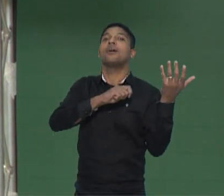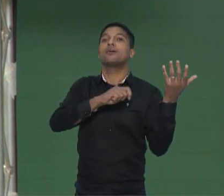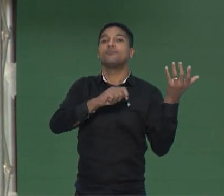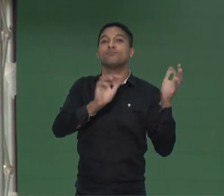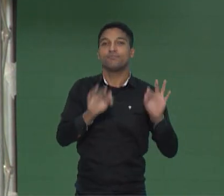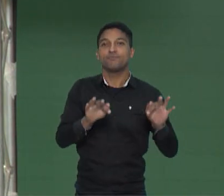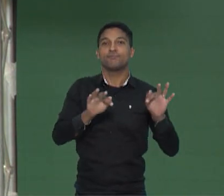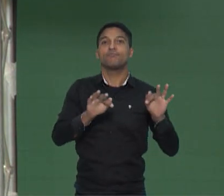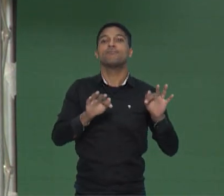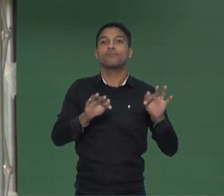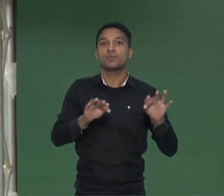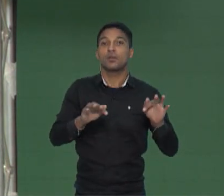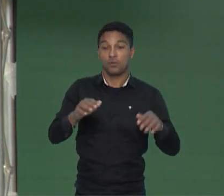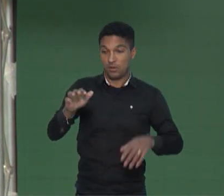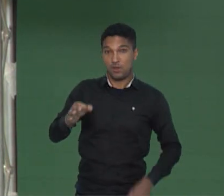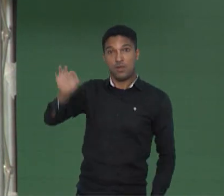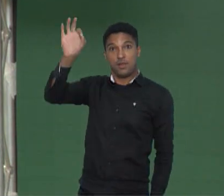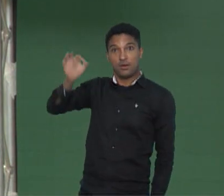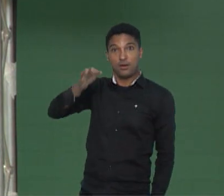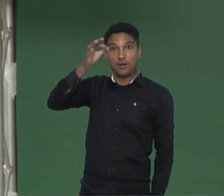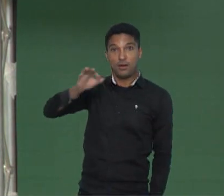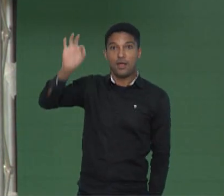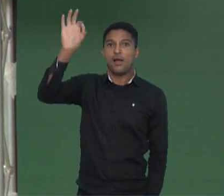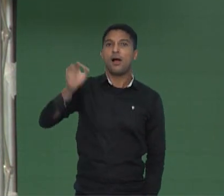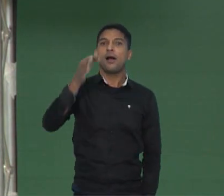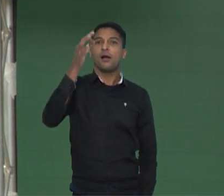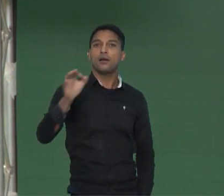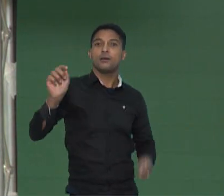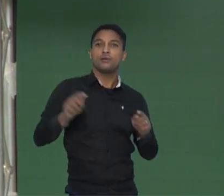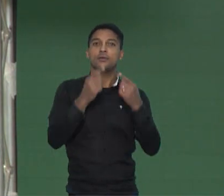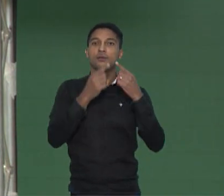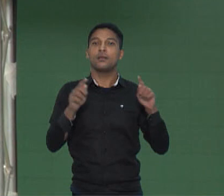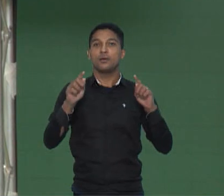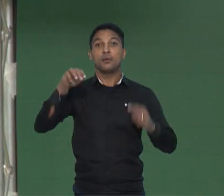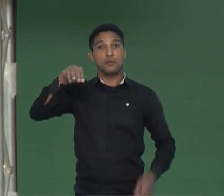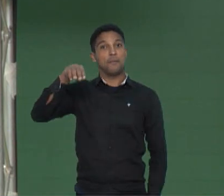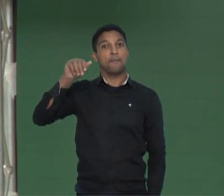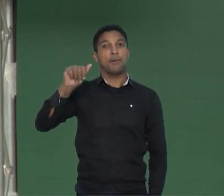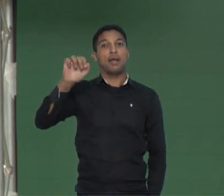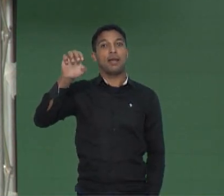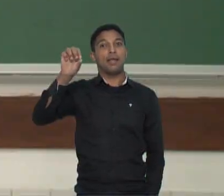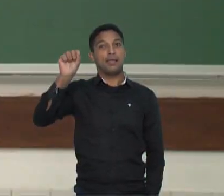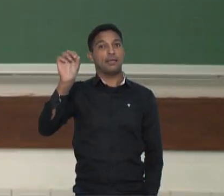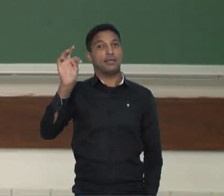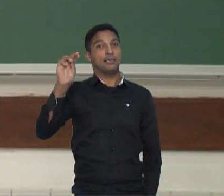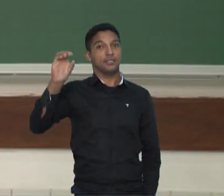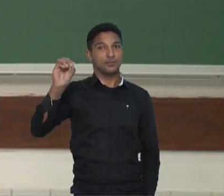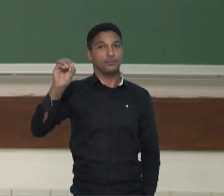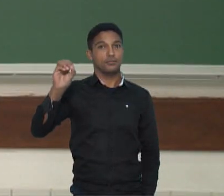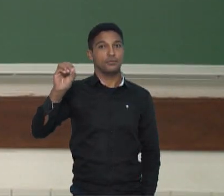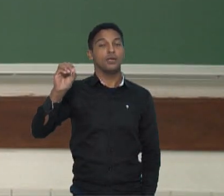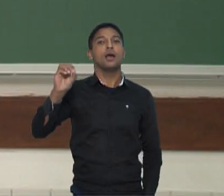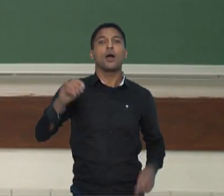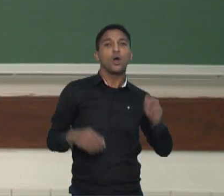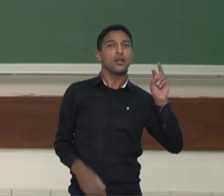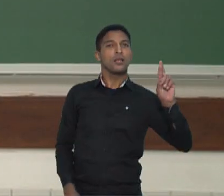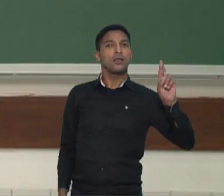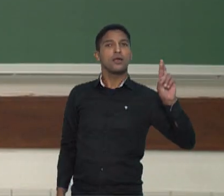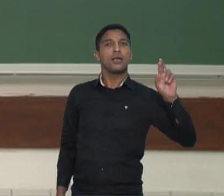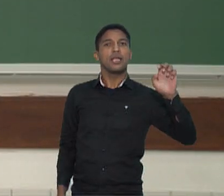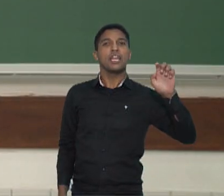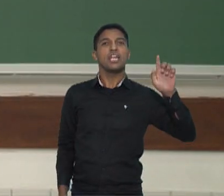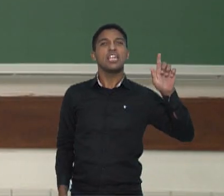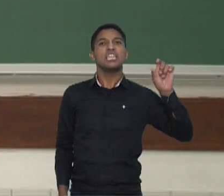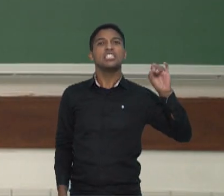filme baseado na vida do João Carlos Martins. Acompanhe comigo a ficha técnica. Nós temos aqui a ilustração do